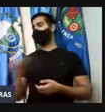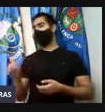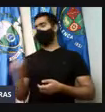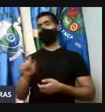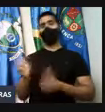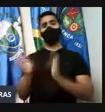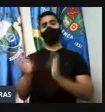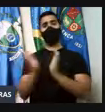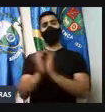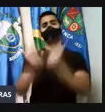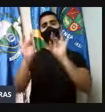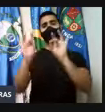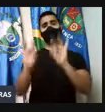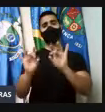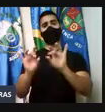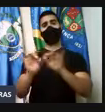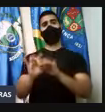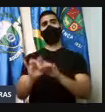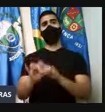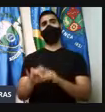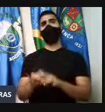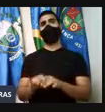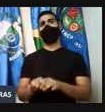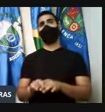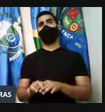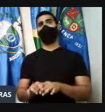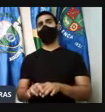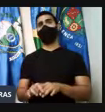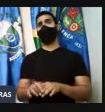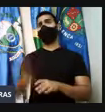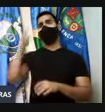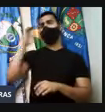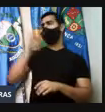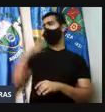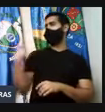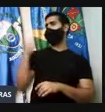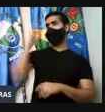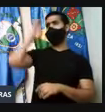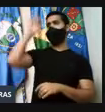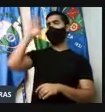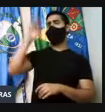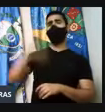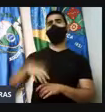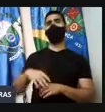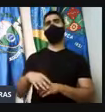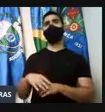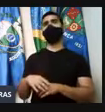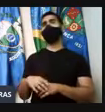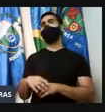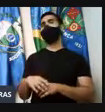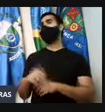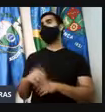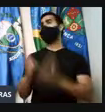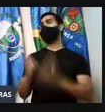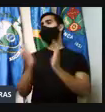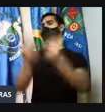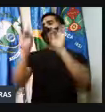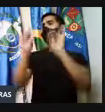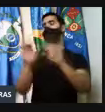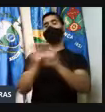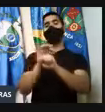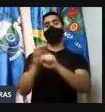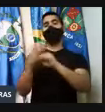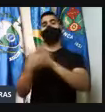existe, não sei se vocês todos lembram, do Covid, do gabinete especial